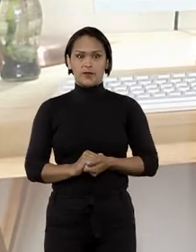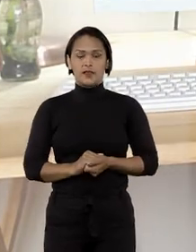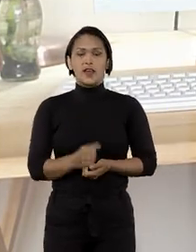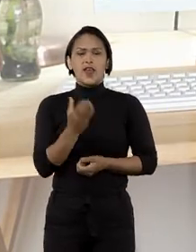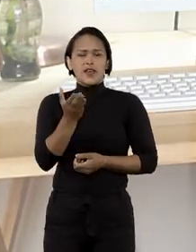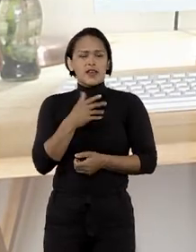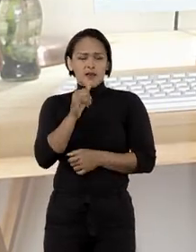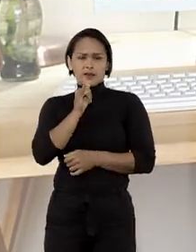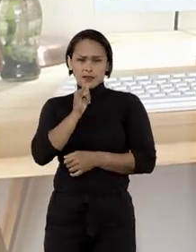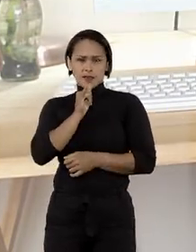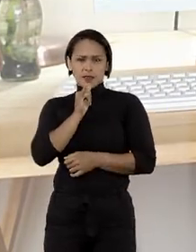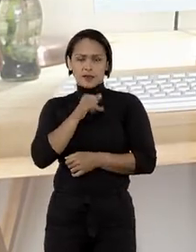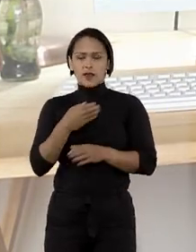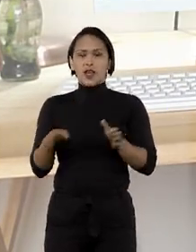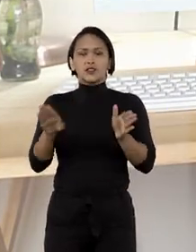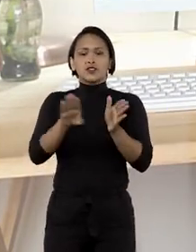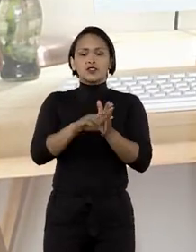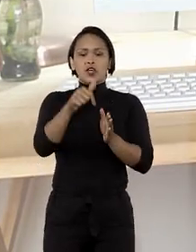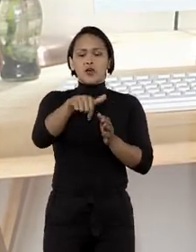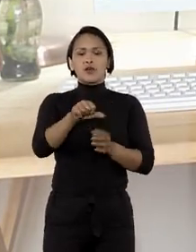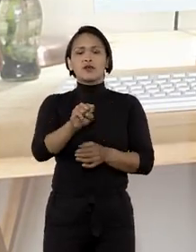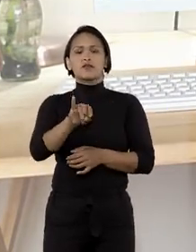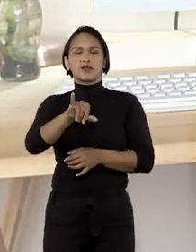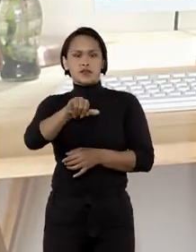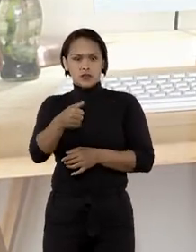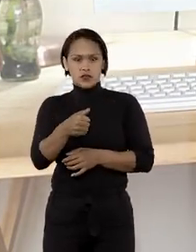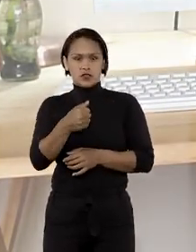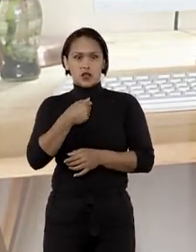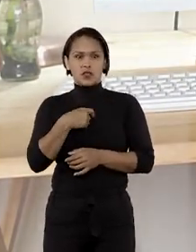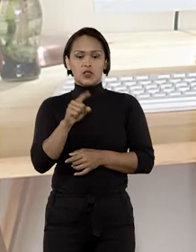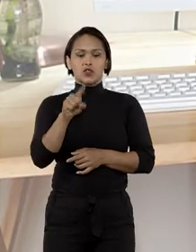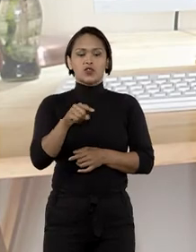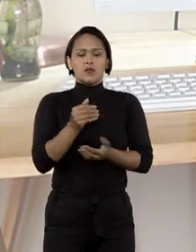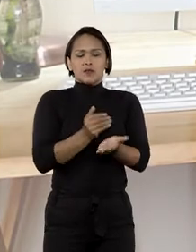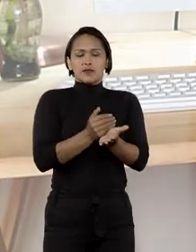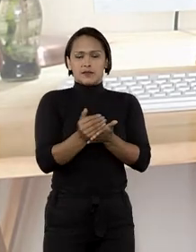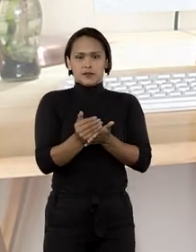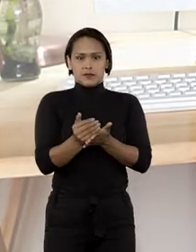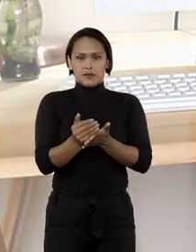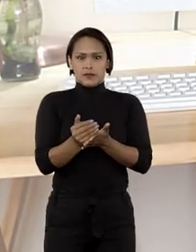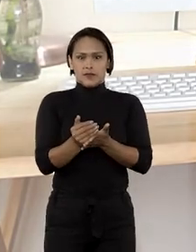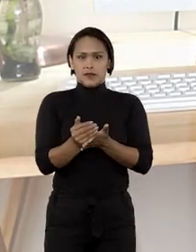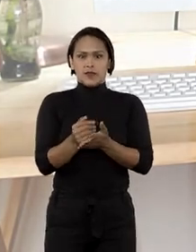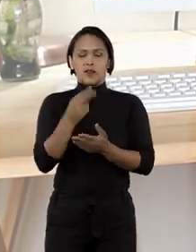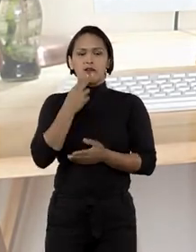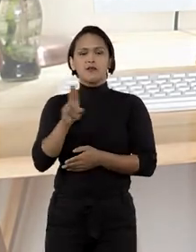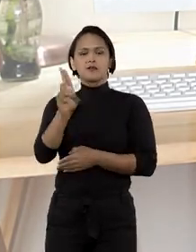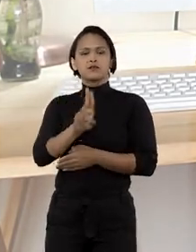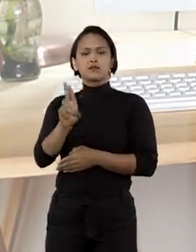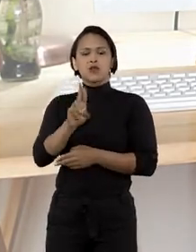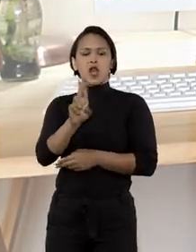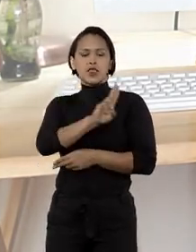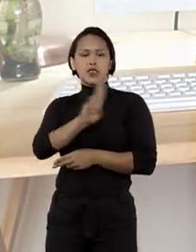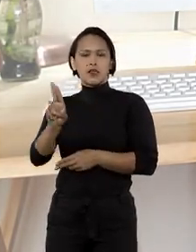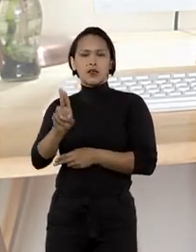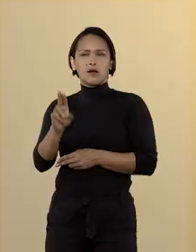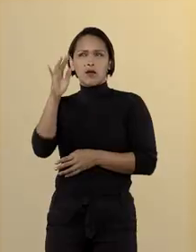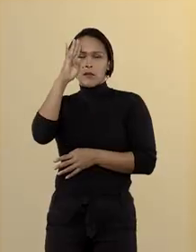um exemplo? Chegou um caso no STJ sobre esse princípio. Vou usar nomes fictícios,